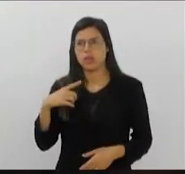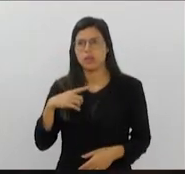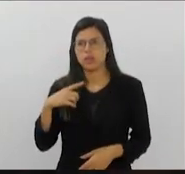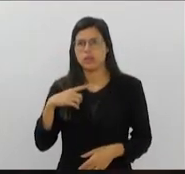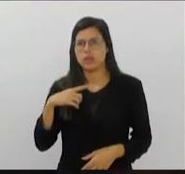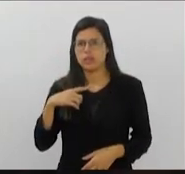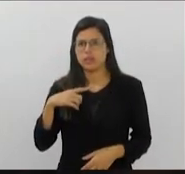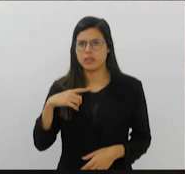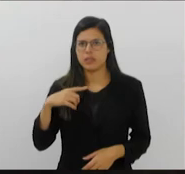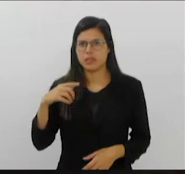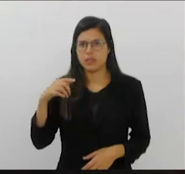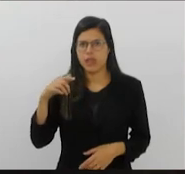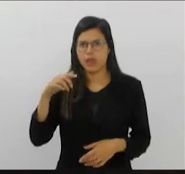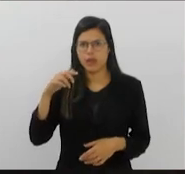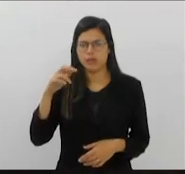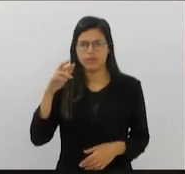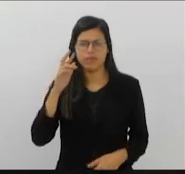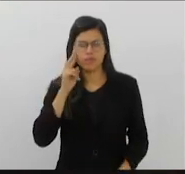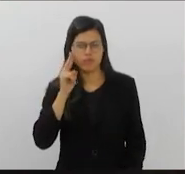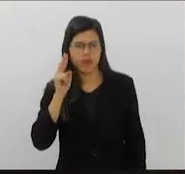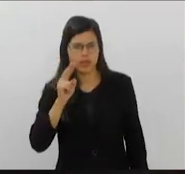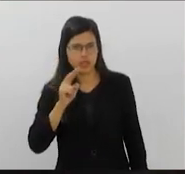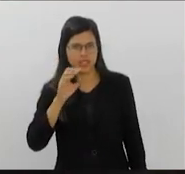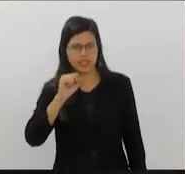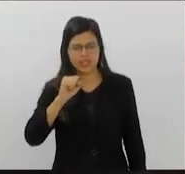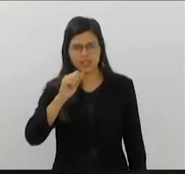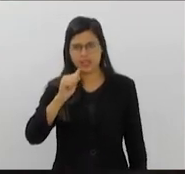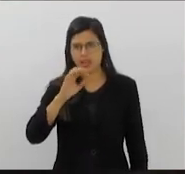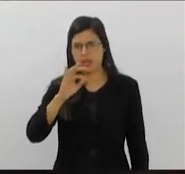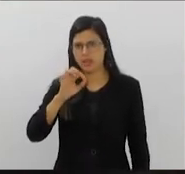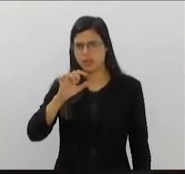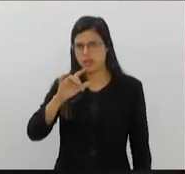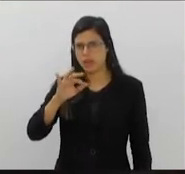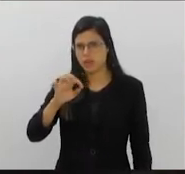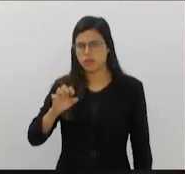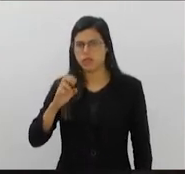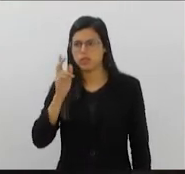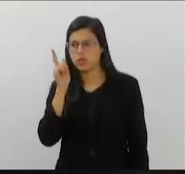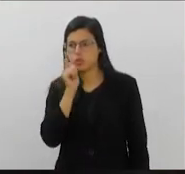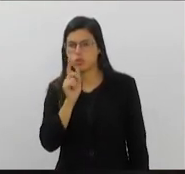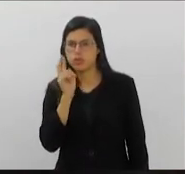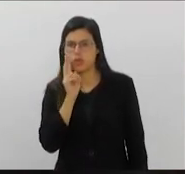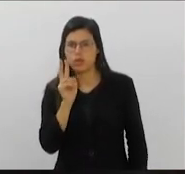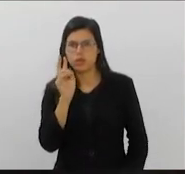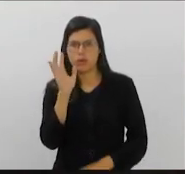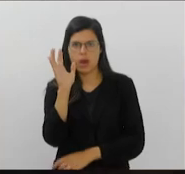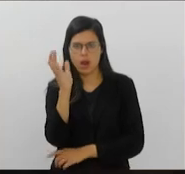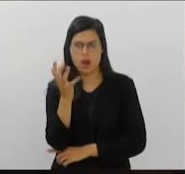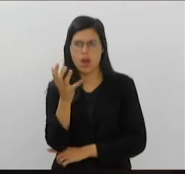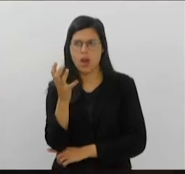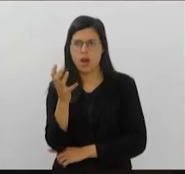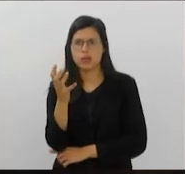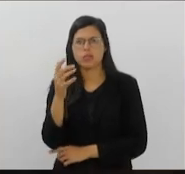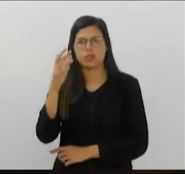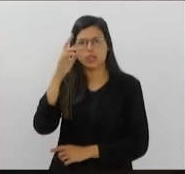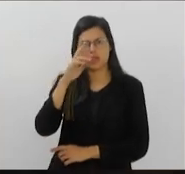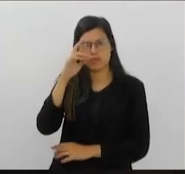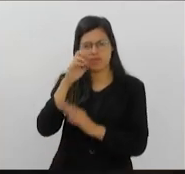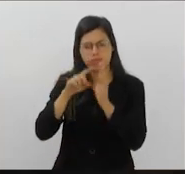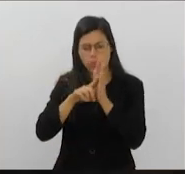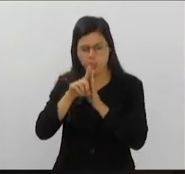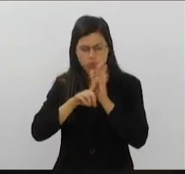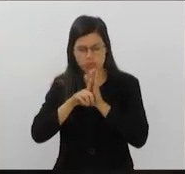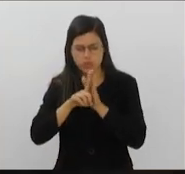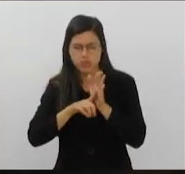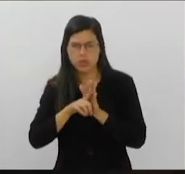resolução, que nós acessamos essas imagens e conseguimos ver o corte de uma única árvore. Então, a gente monitora toda a cobertura florestal do nosso estado do